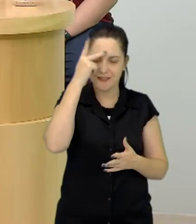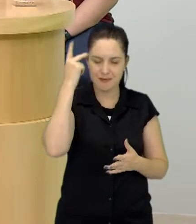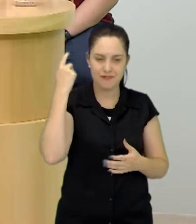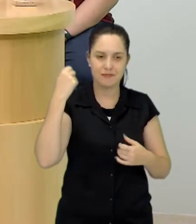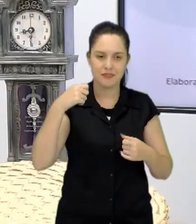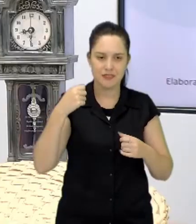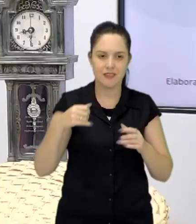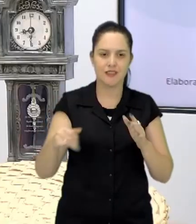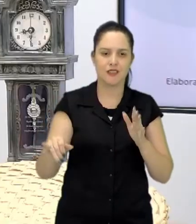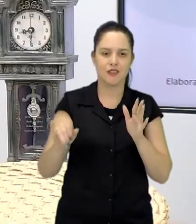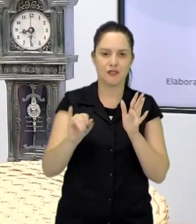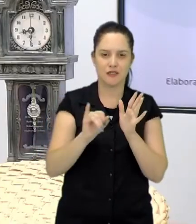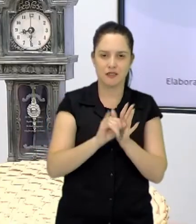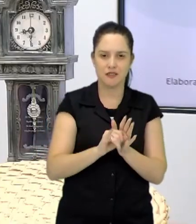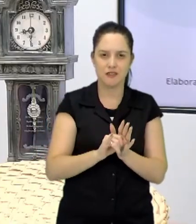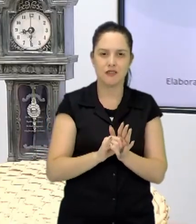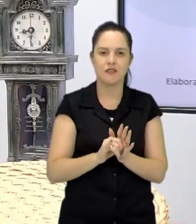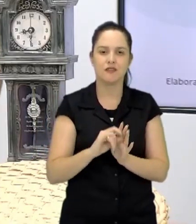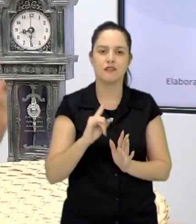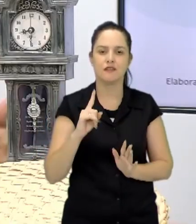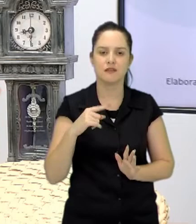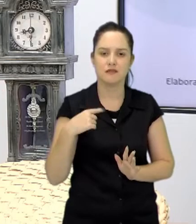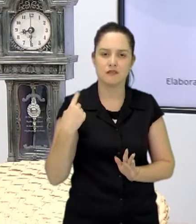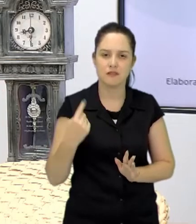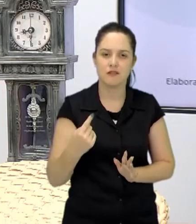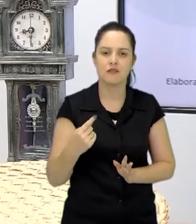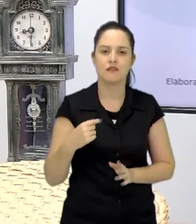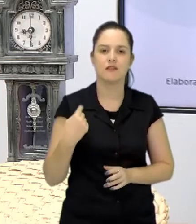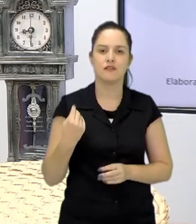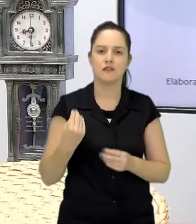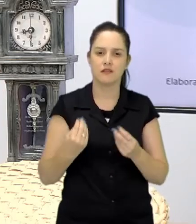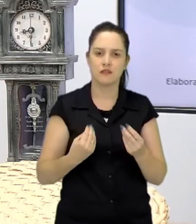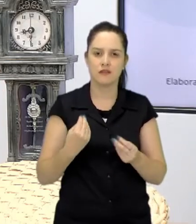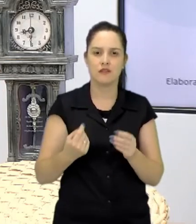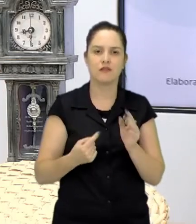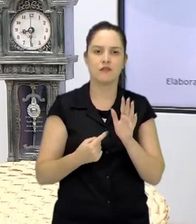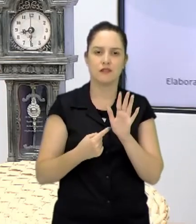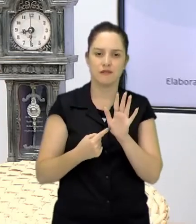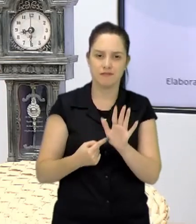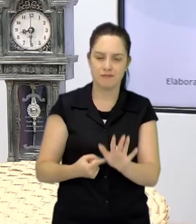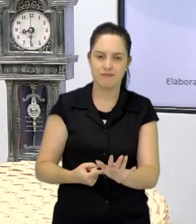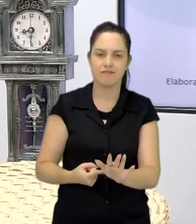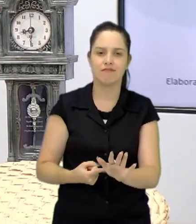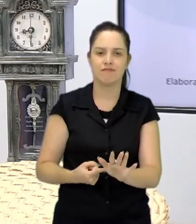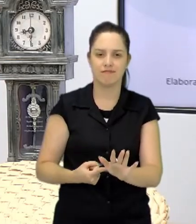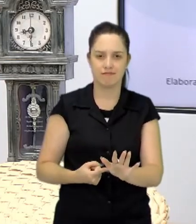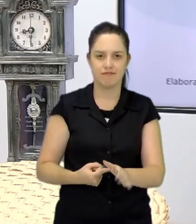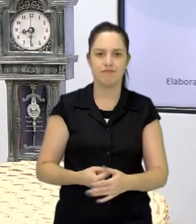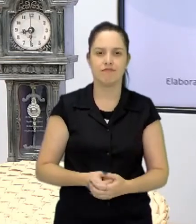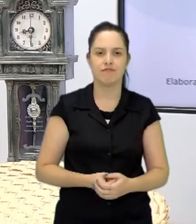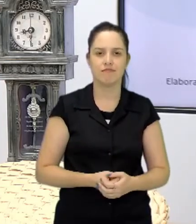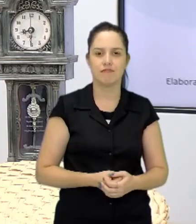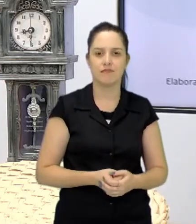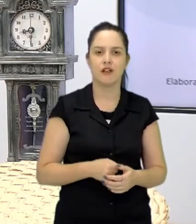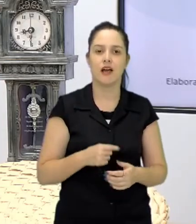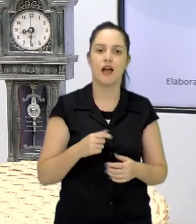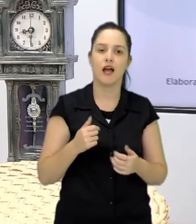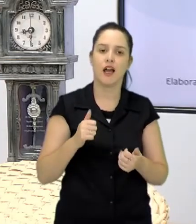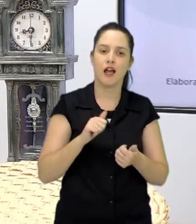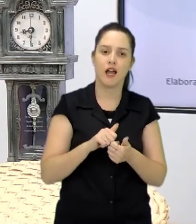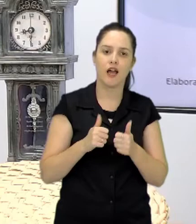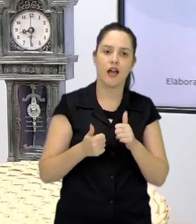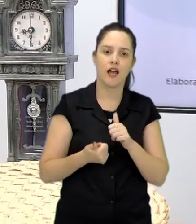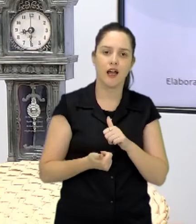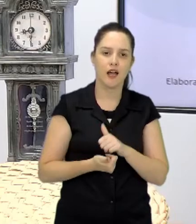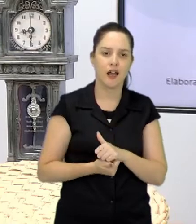seu grupo étnico, com aquilo que ela experimentou durante a vida, né? Em relação a oralidade, a